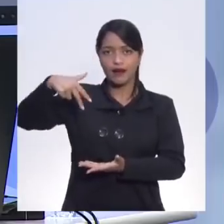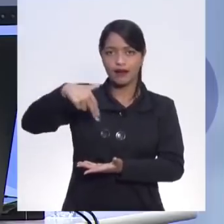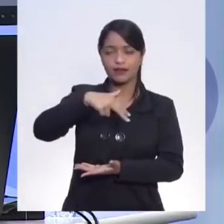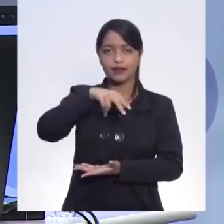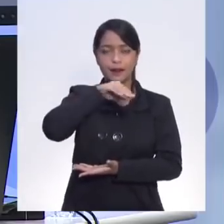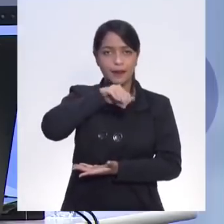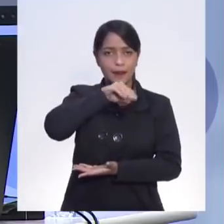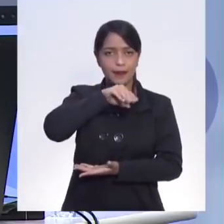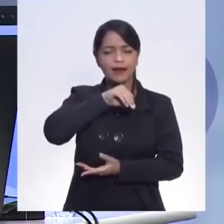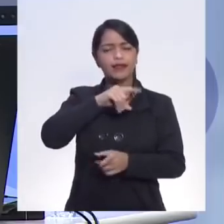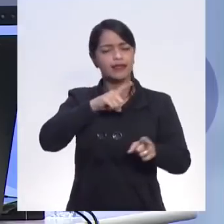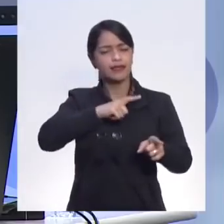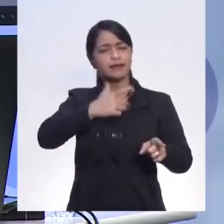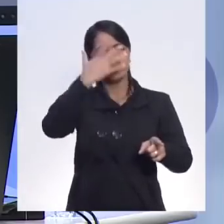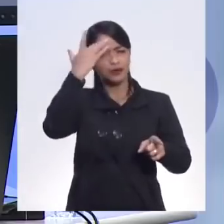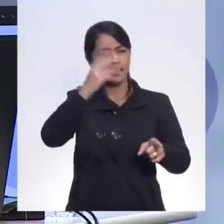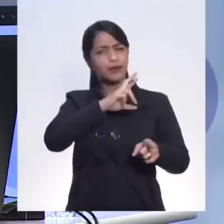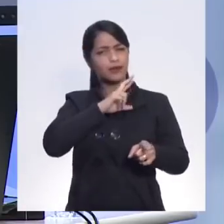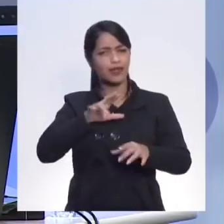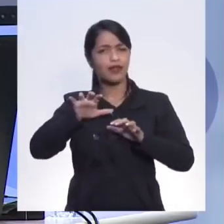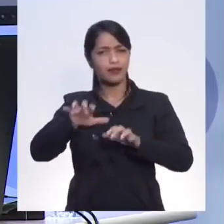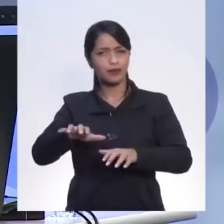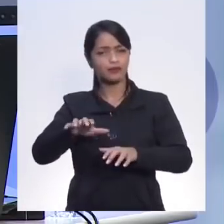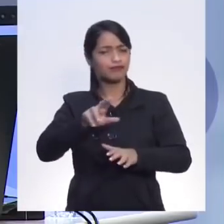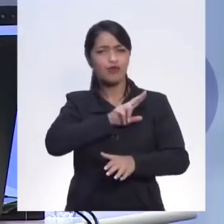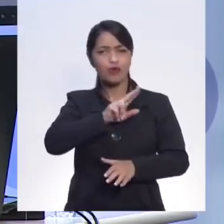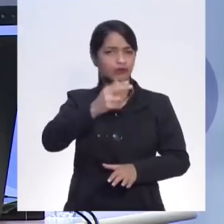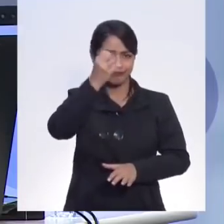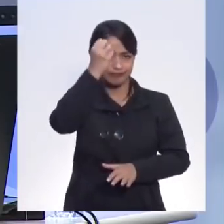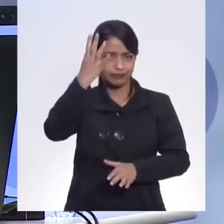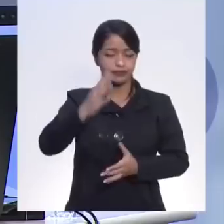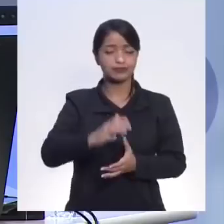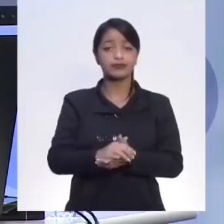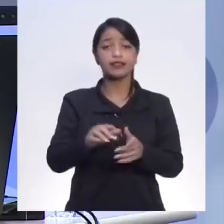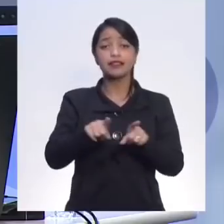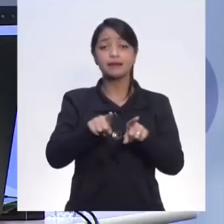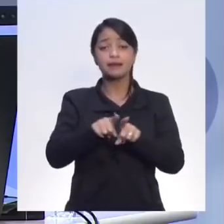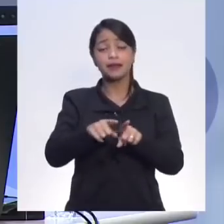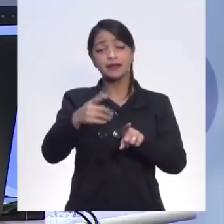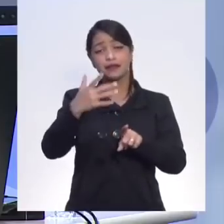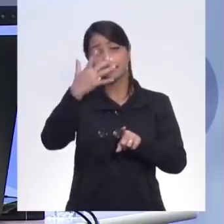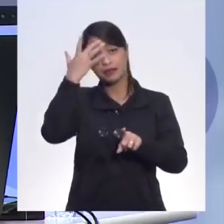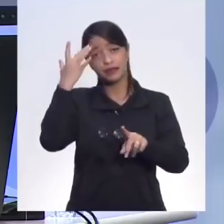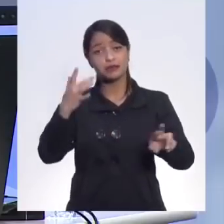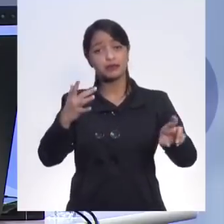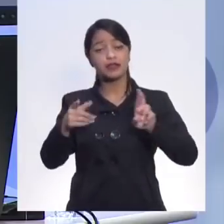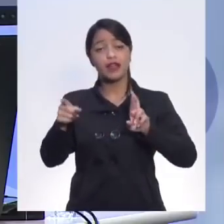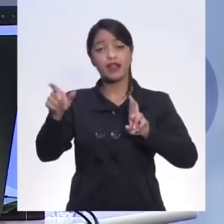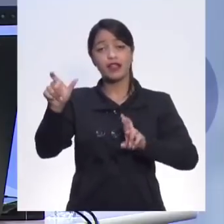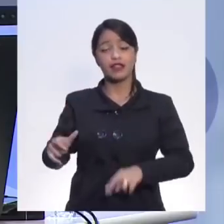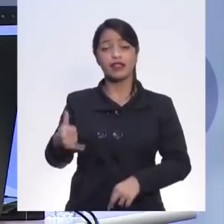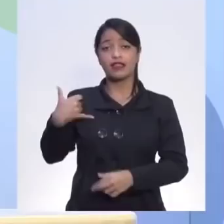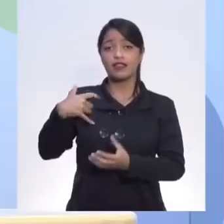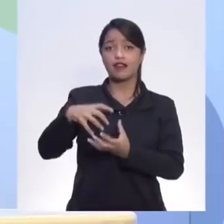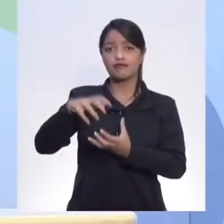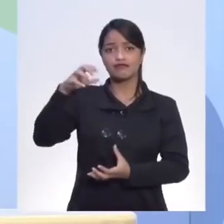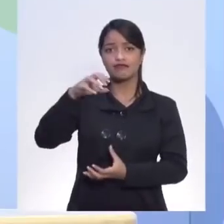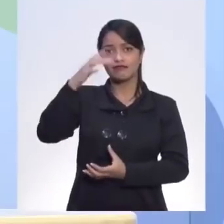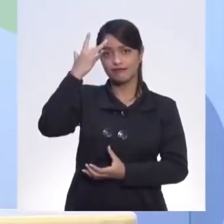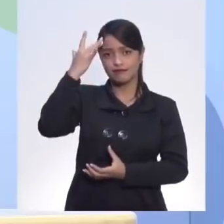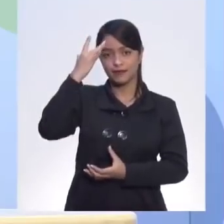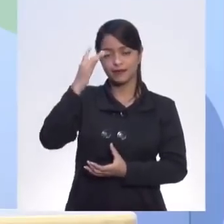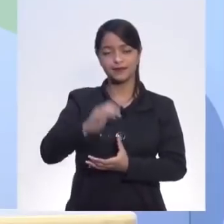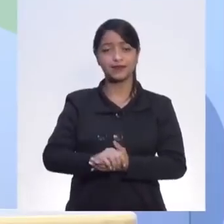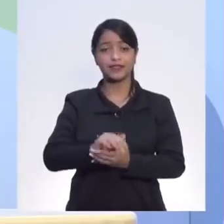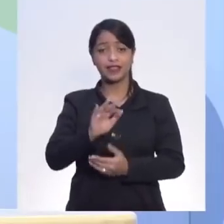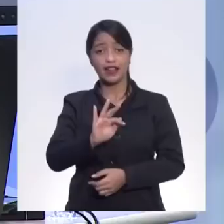consigo lembrar o nome. E tem a questão da sabedoria, que alguém colocou também, que ele é velho, né? E o Felipe colocou porque ele é